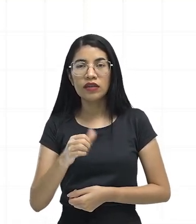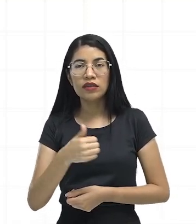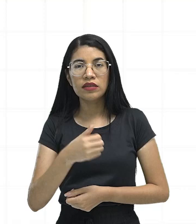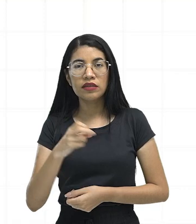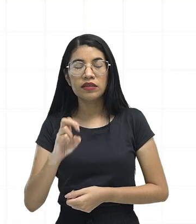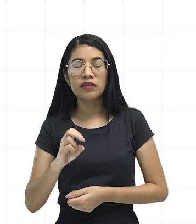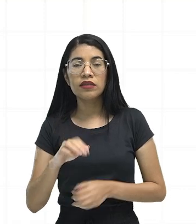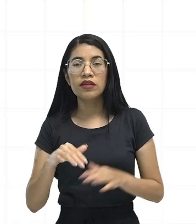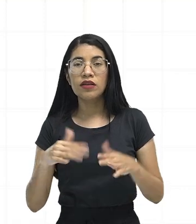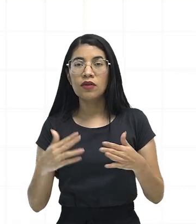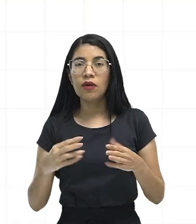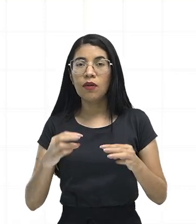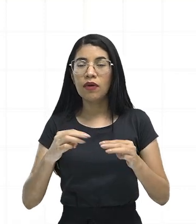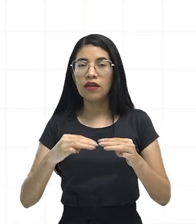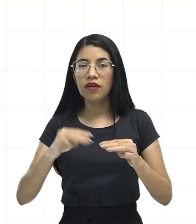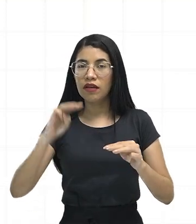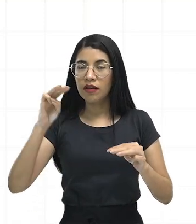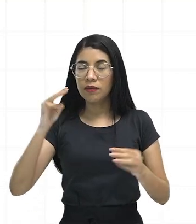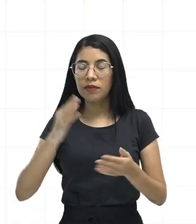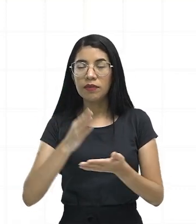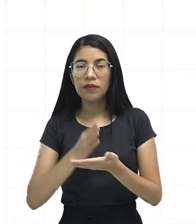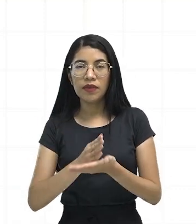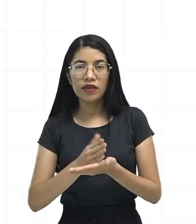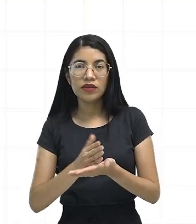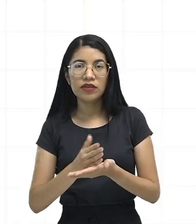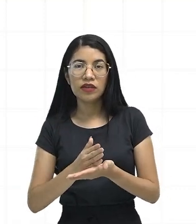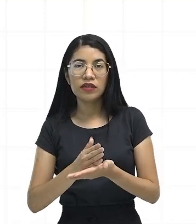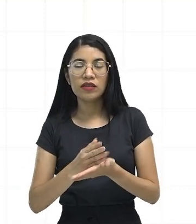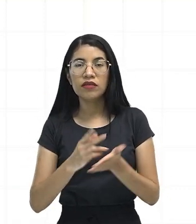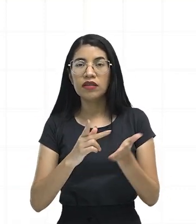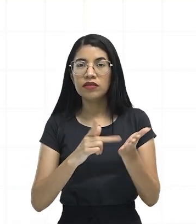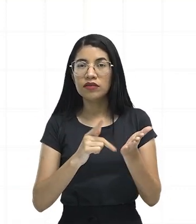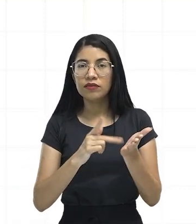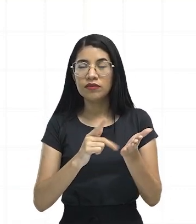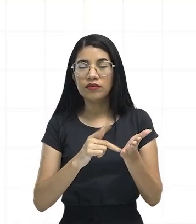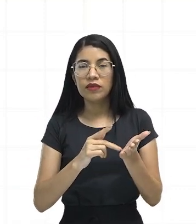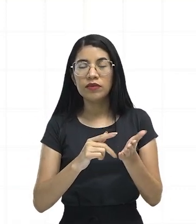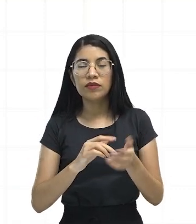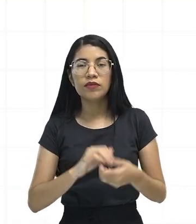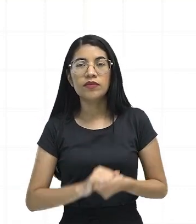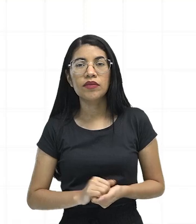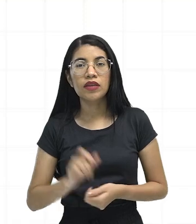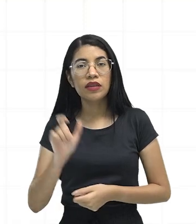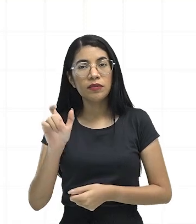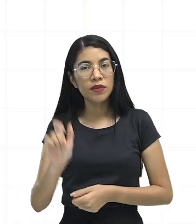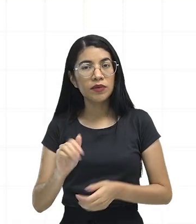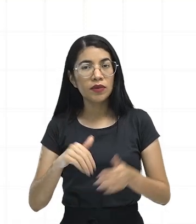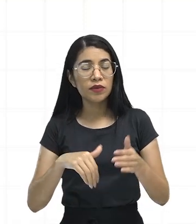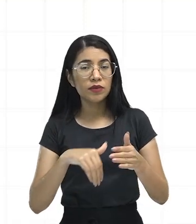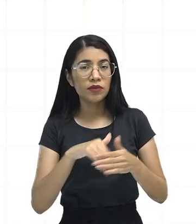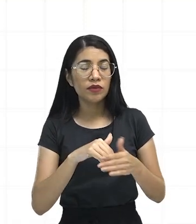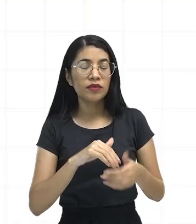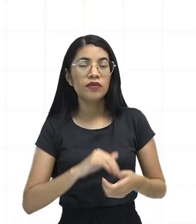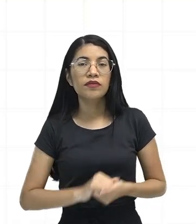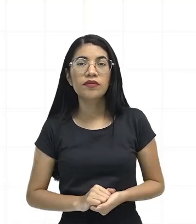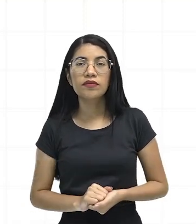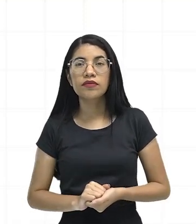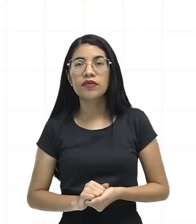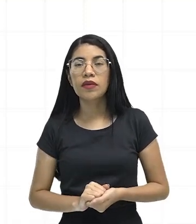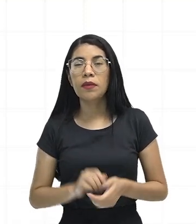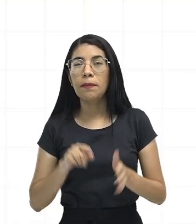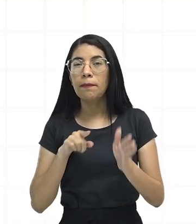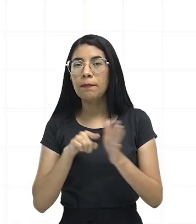a mediana das pontuações do jogador? Se eu perguntar para você, qual